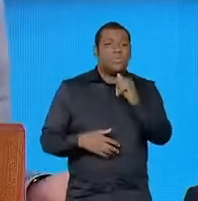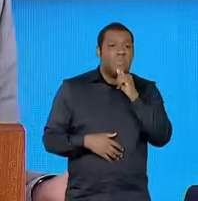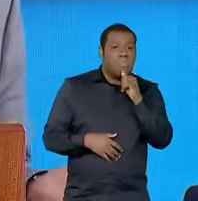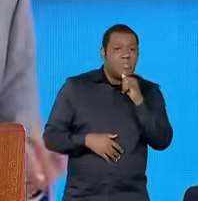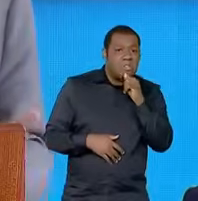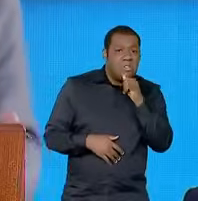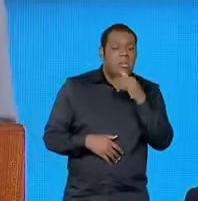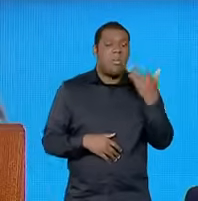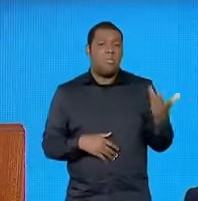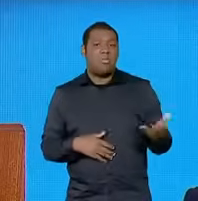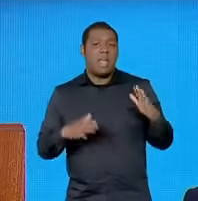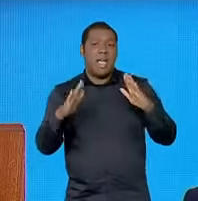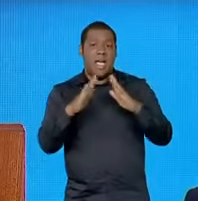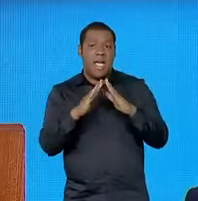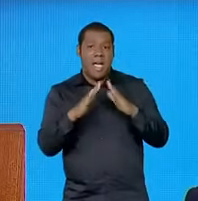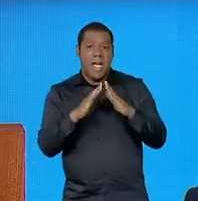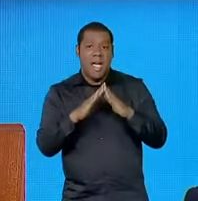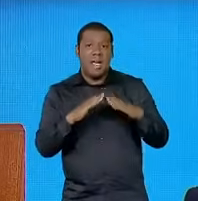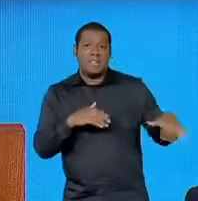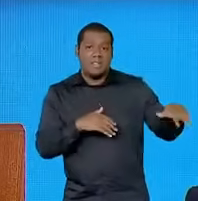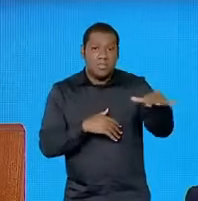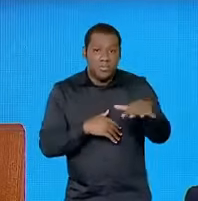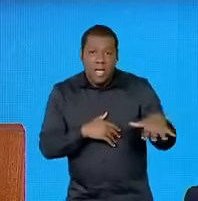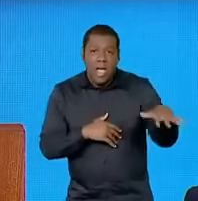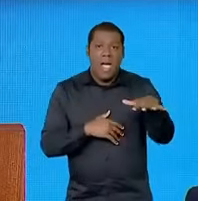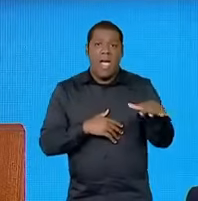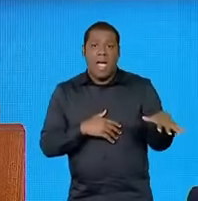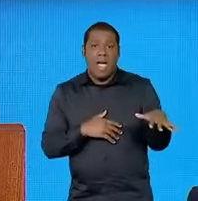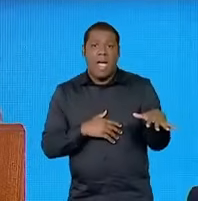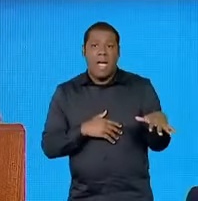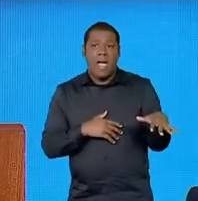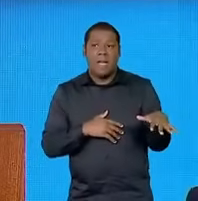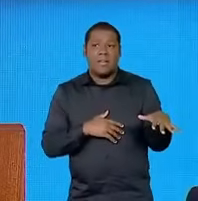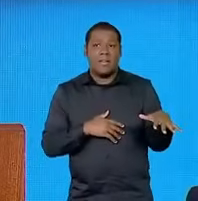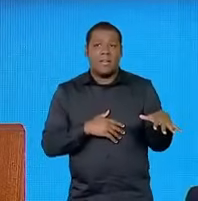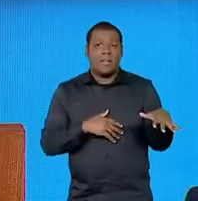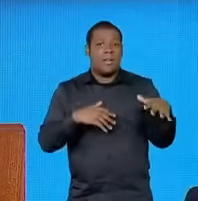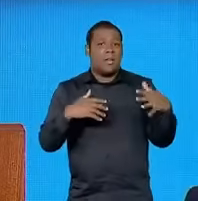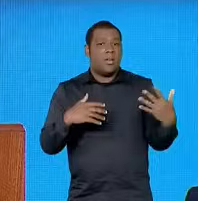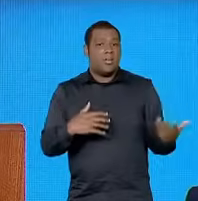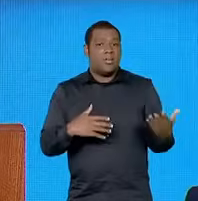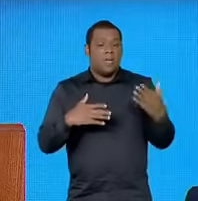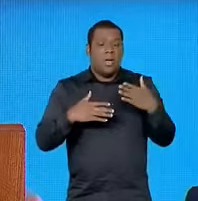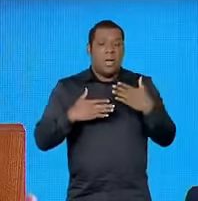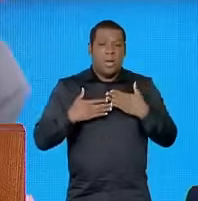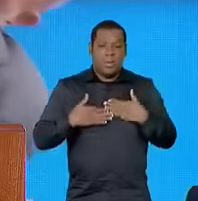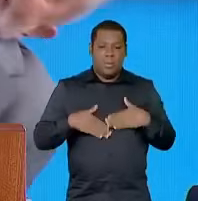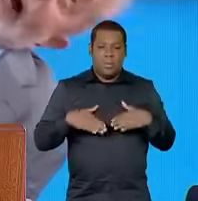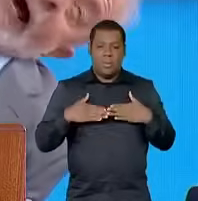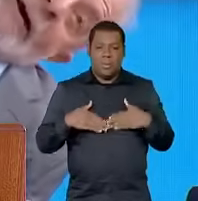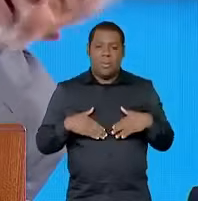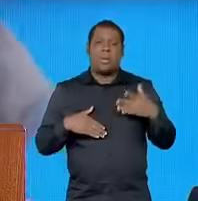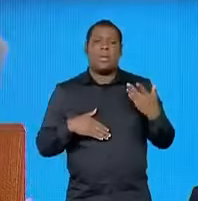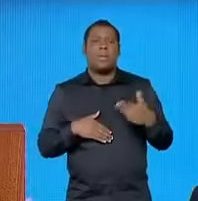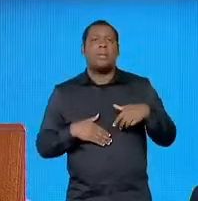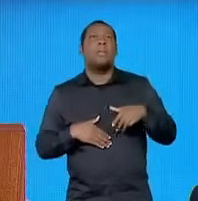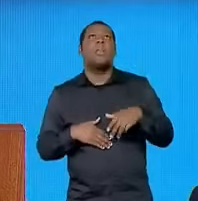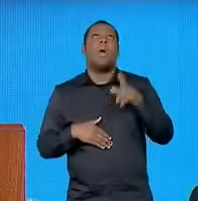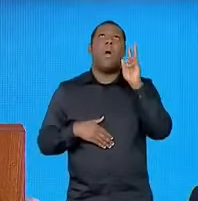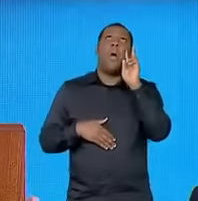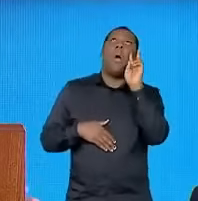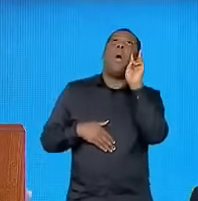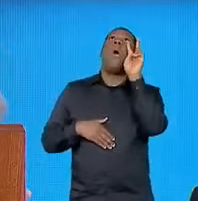vê o nascer do sol. Mas é possível que tenha uma varandinha, mesmo que seja daquela perto da praia, que o cara tem que esticar